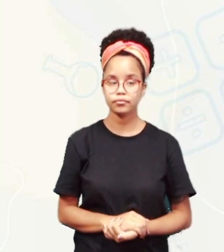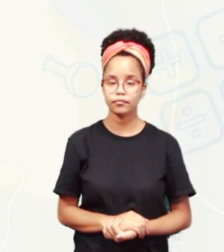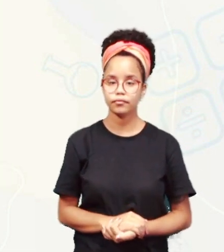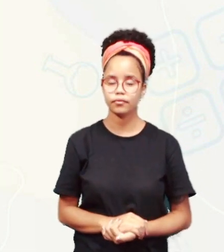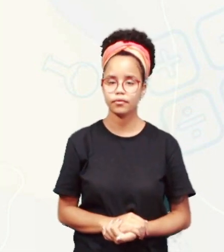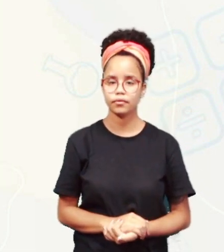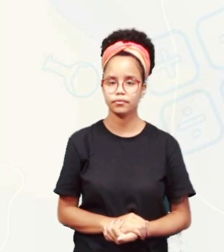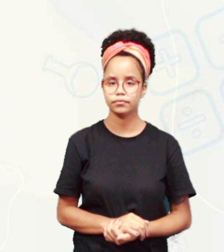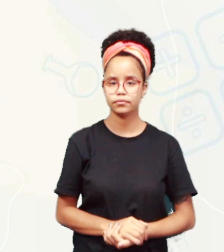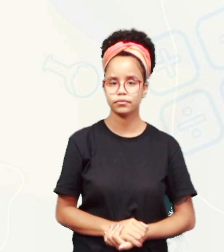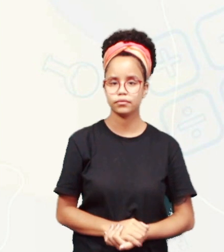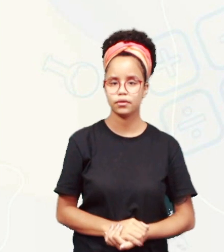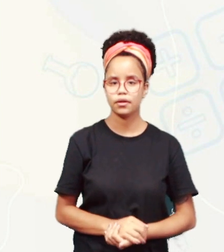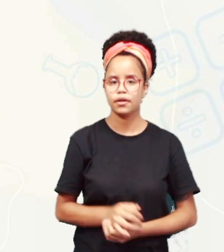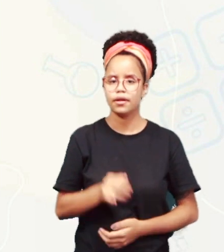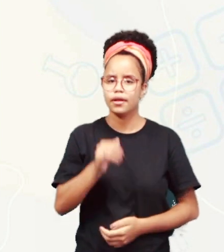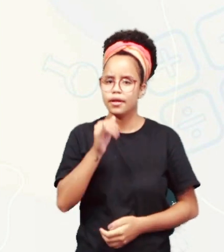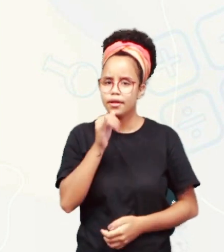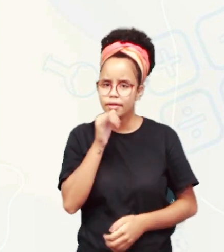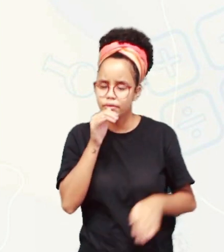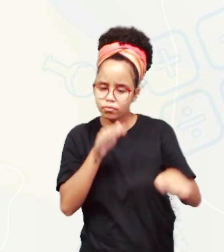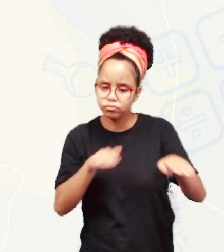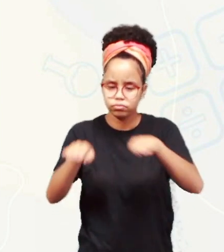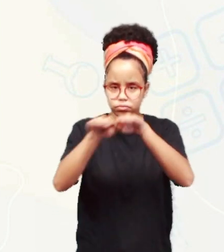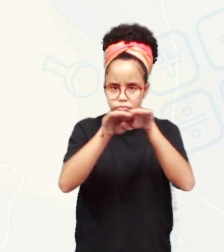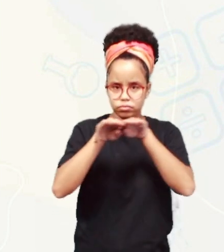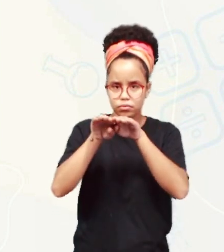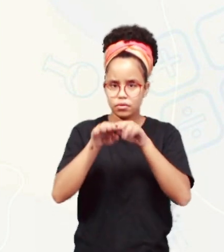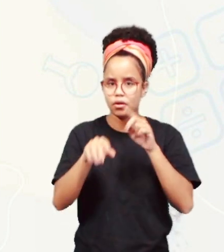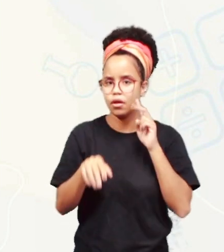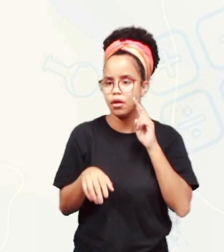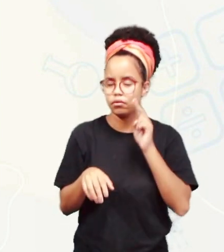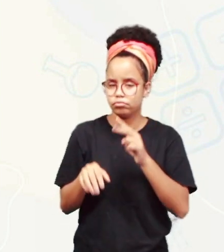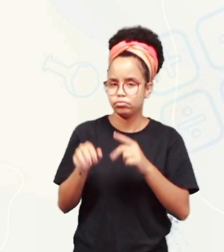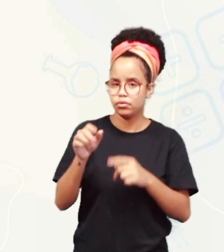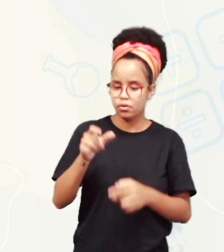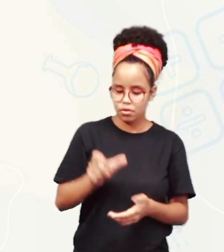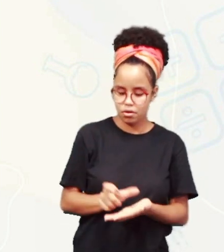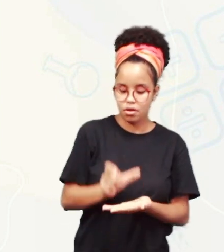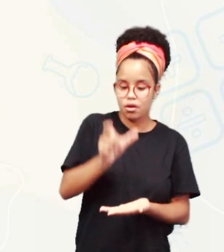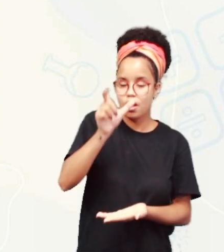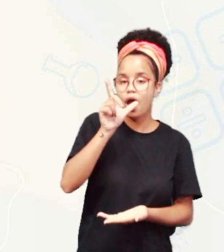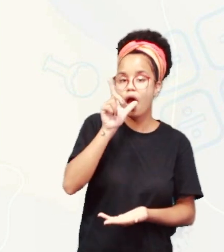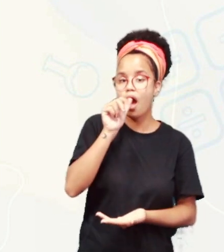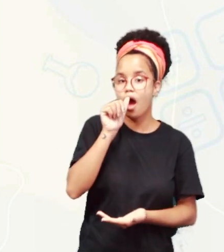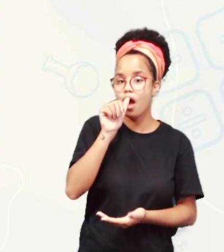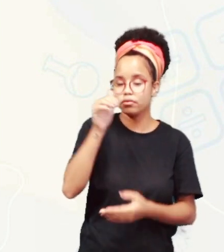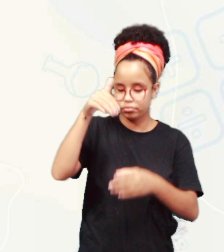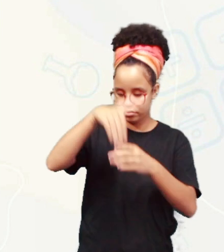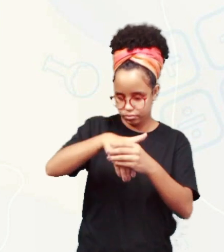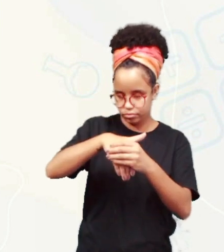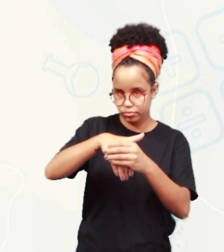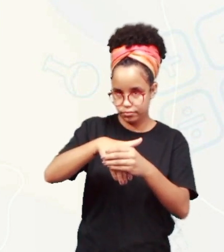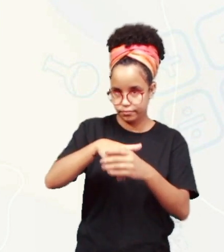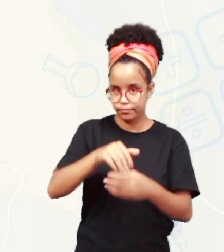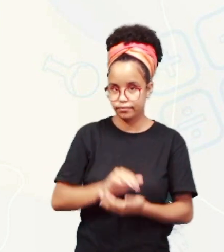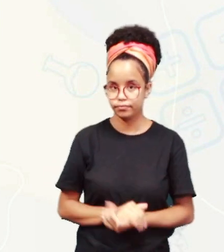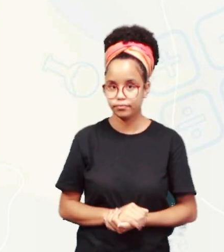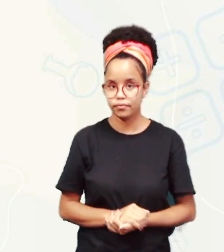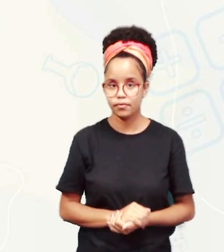é um exemplo de substâncias em equilíbrio químico são essas garrafas de água a água dentro dessas garrafas